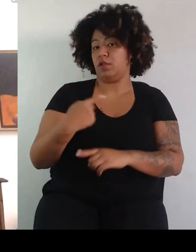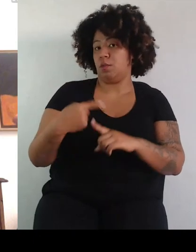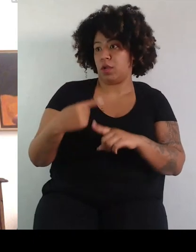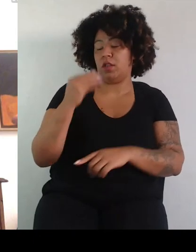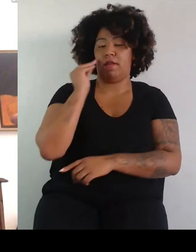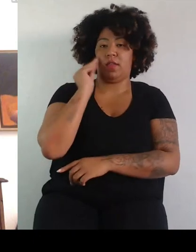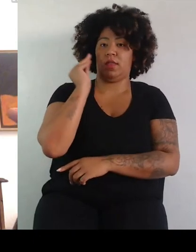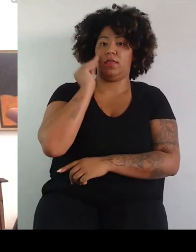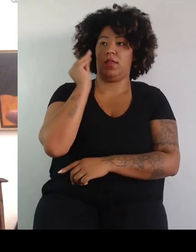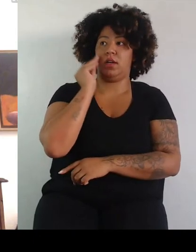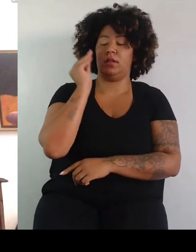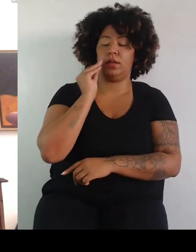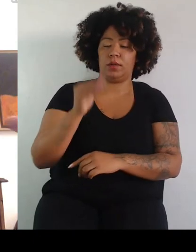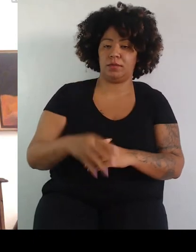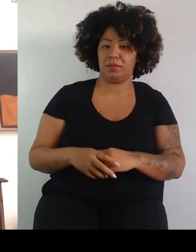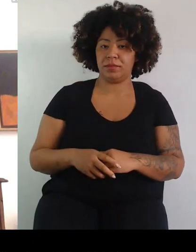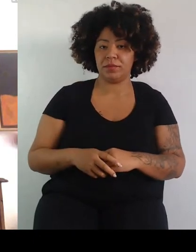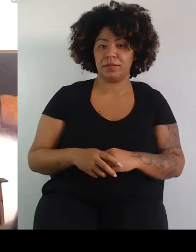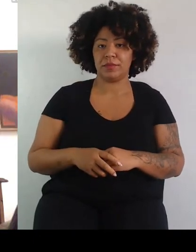mergulhar